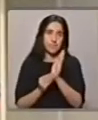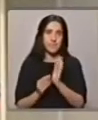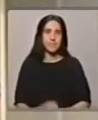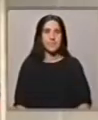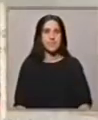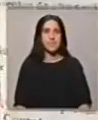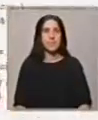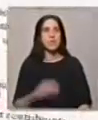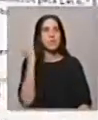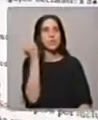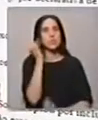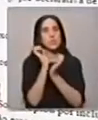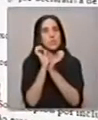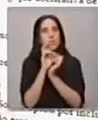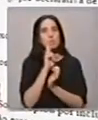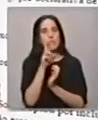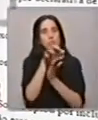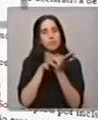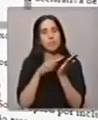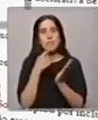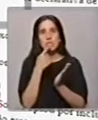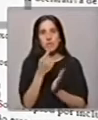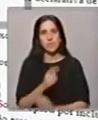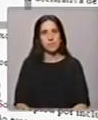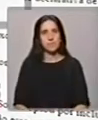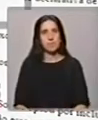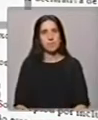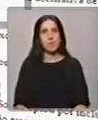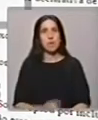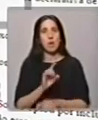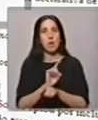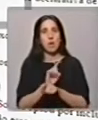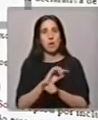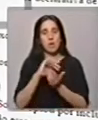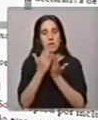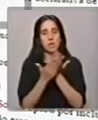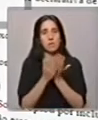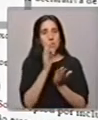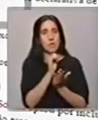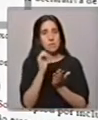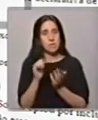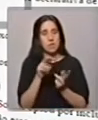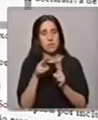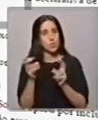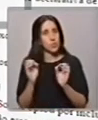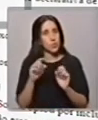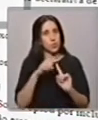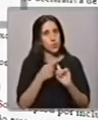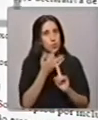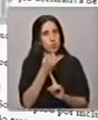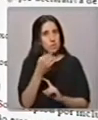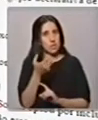Instituto de Segurança Social diz... Não houve qualquer alteração relativa ao anexo SS em 2015 face ao